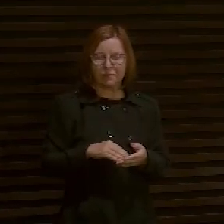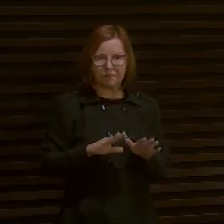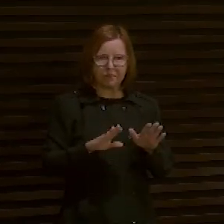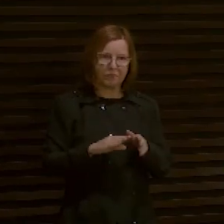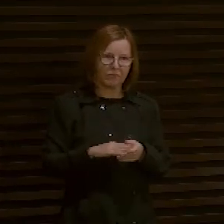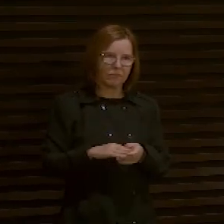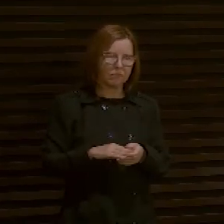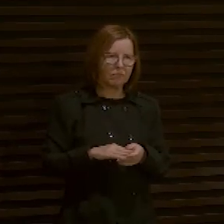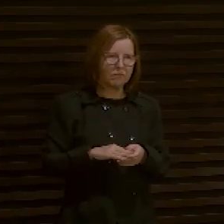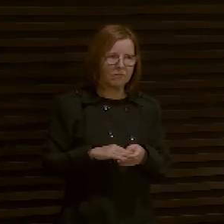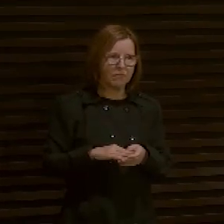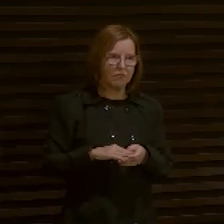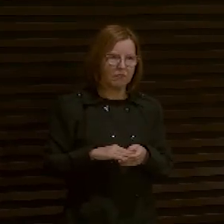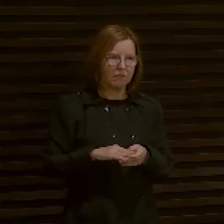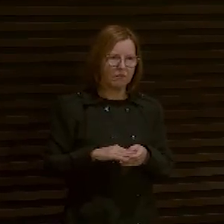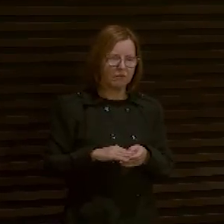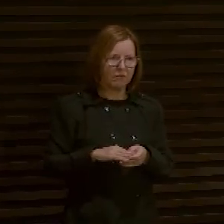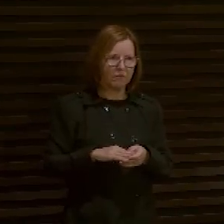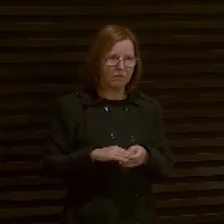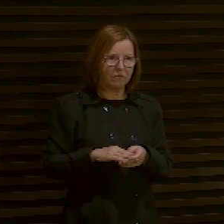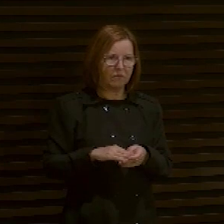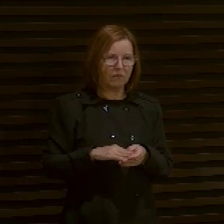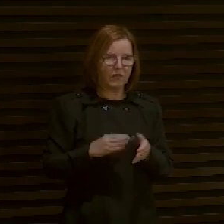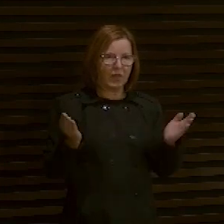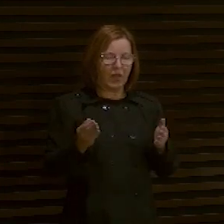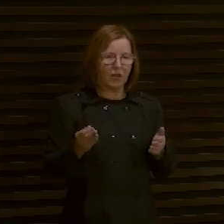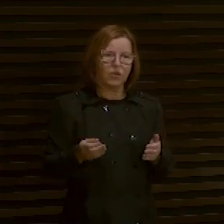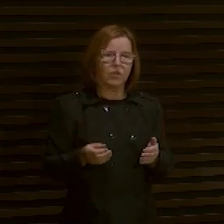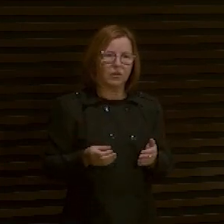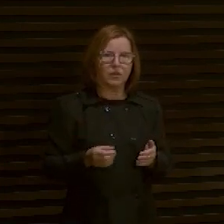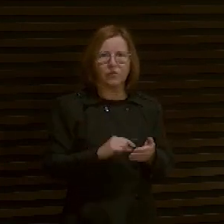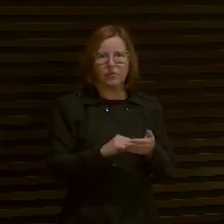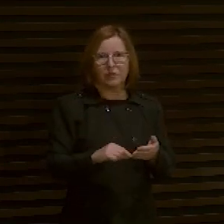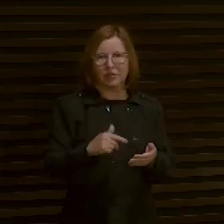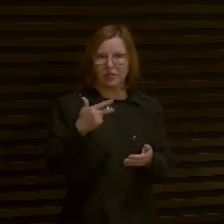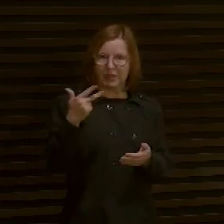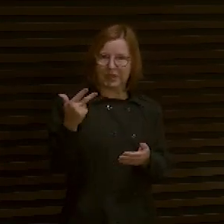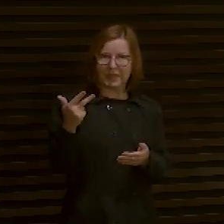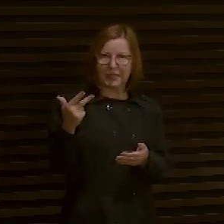Amados, entrando agora no nosso texto, no versículo 3,